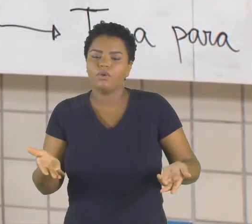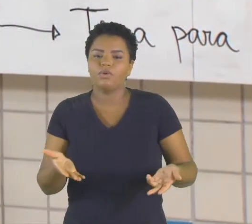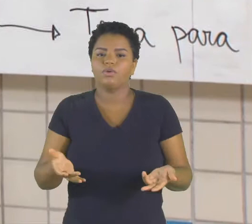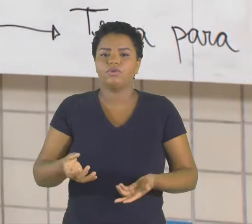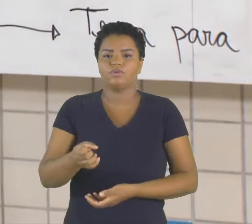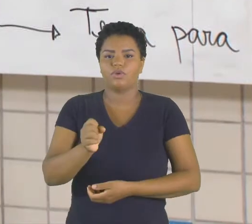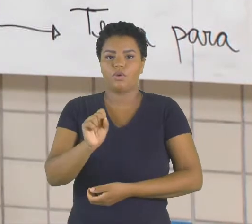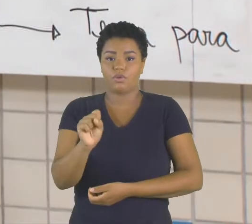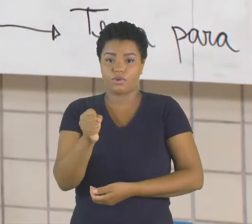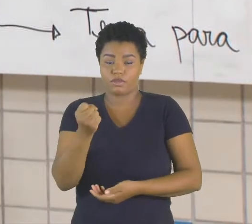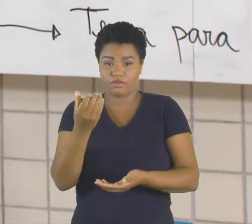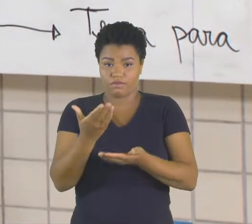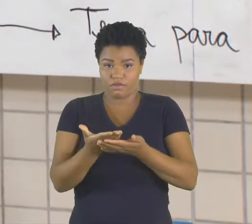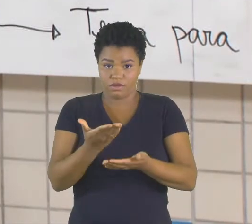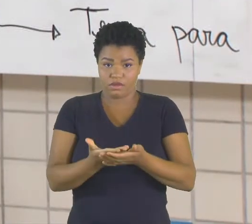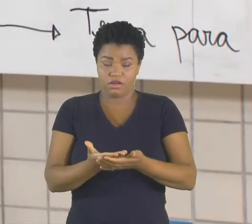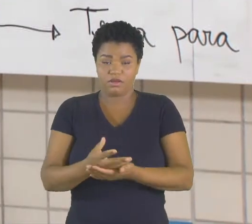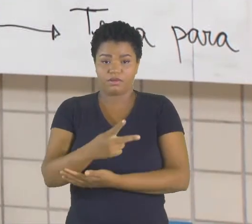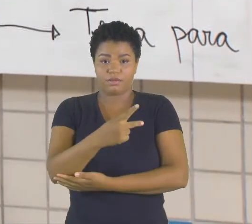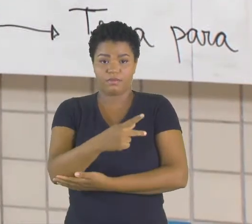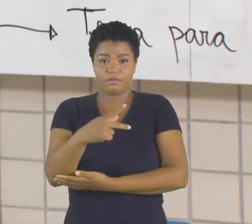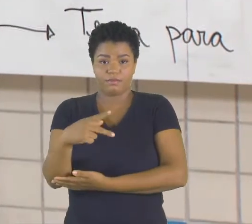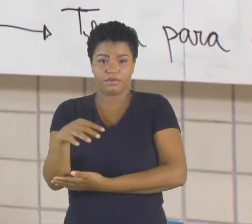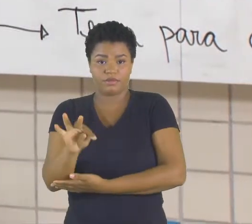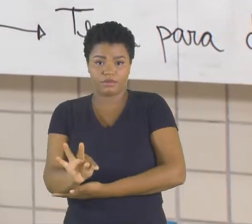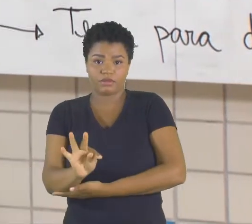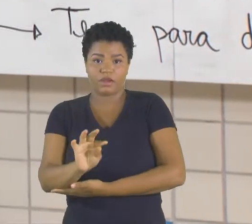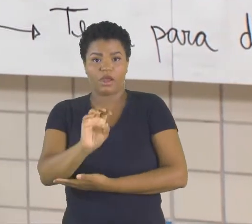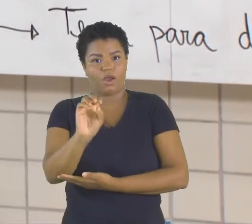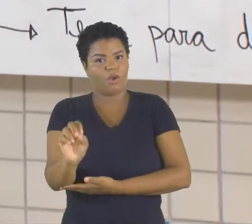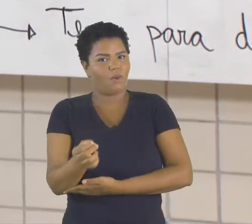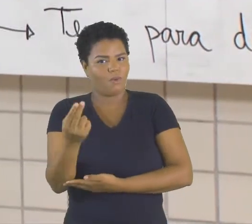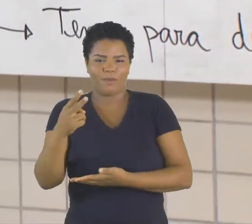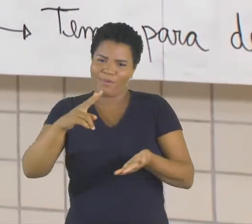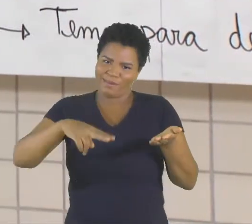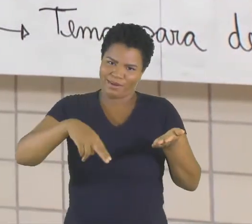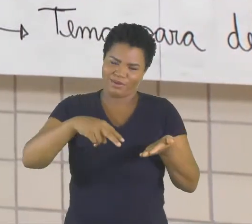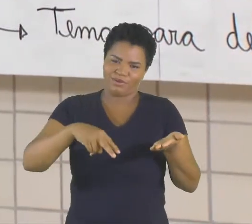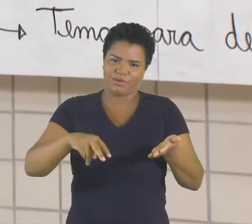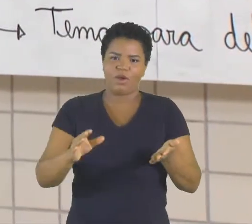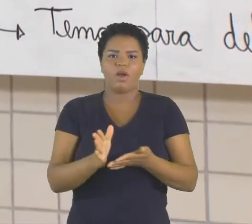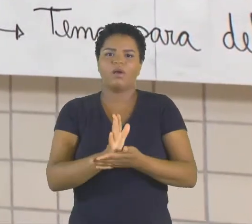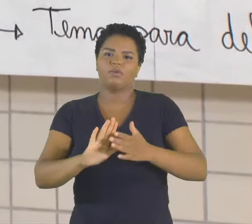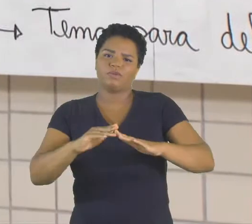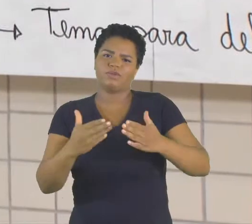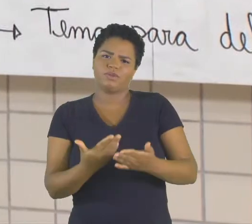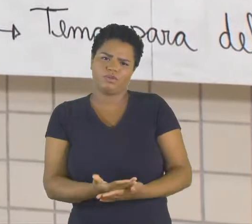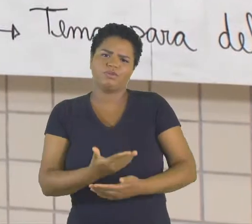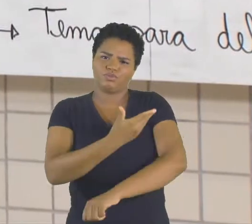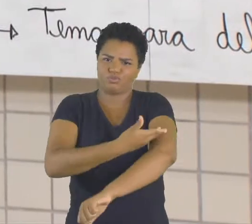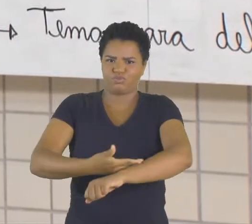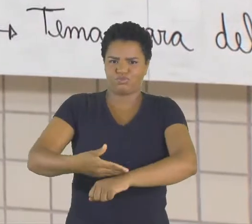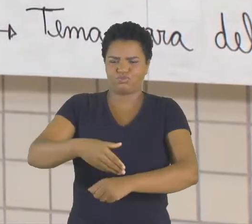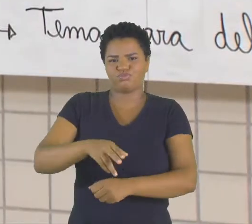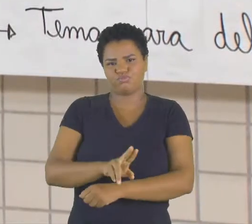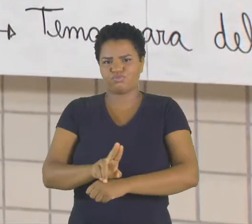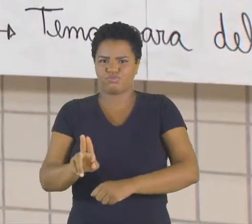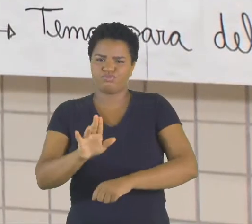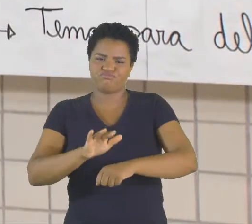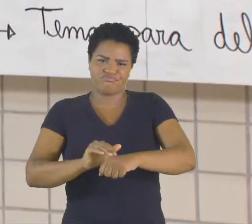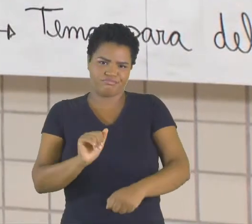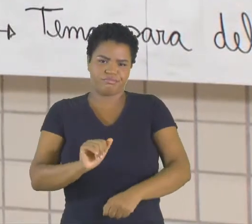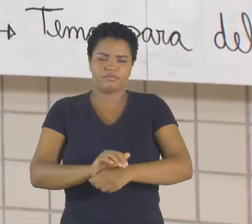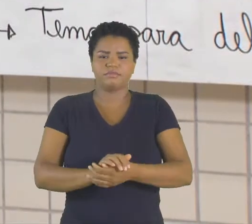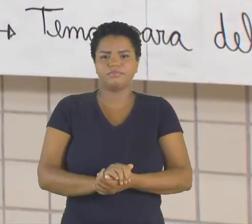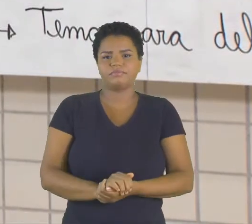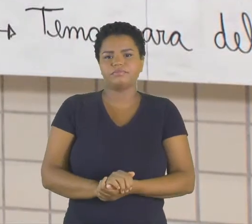8ª aula de PPT ou leitura, como algumas escolas costumam chamar. Nessa